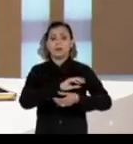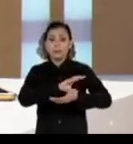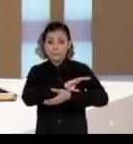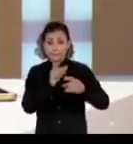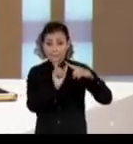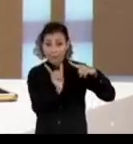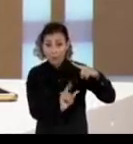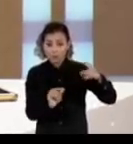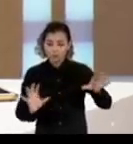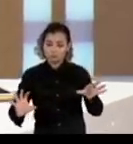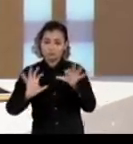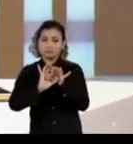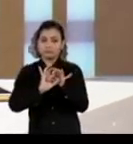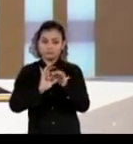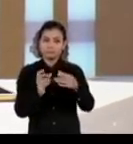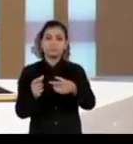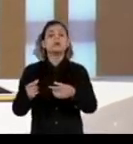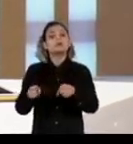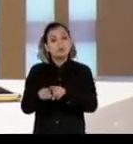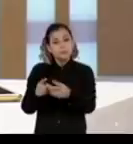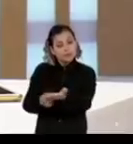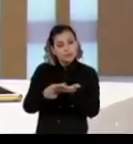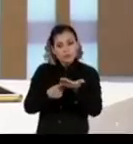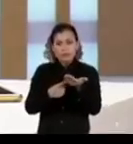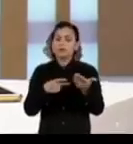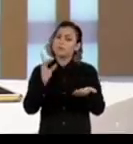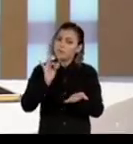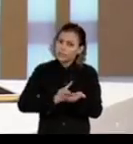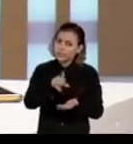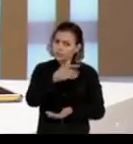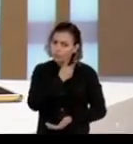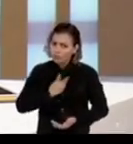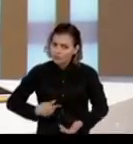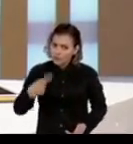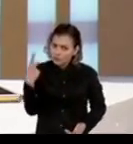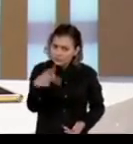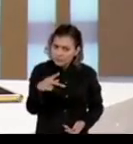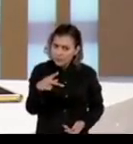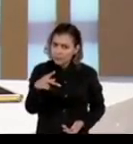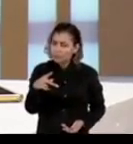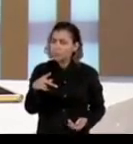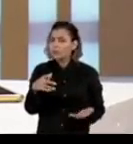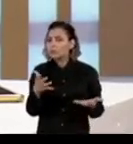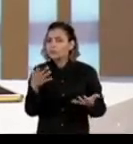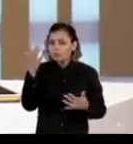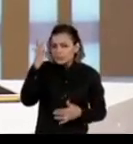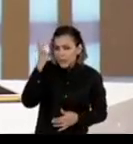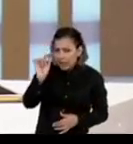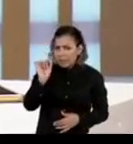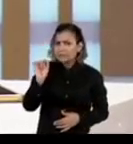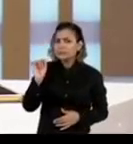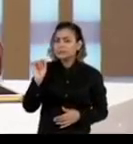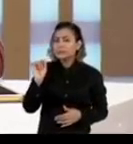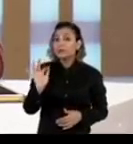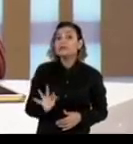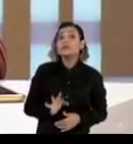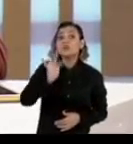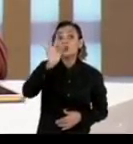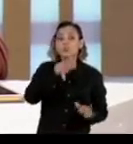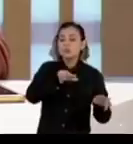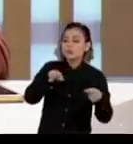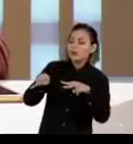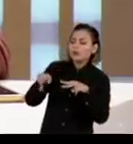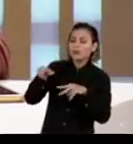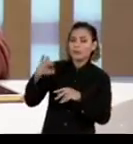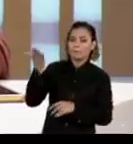uma frase, o julgamento que o senhor gostaria que a história fizesse do seu governo e o julgamento que o senhor acha que a história fará de 2